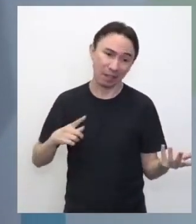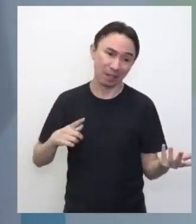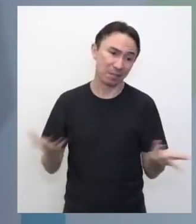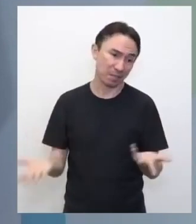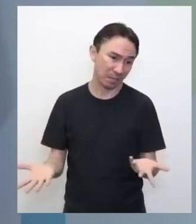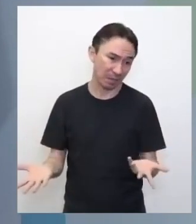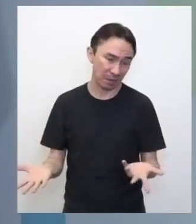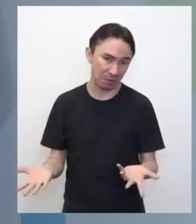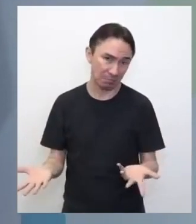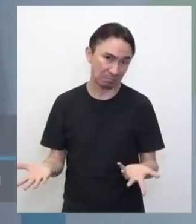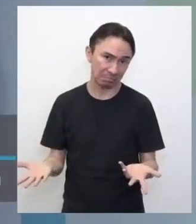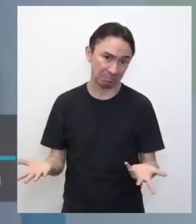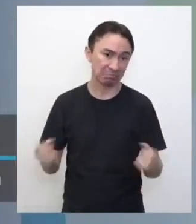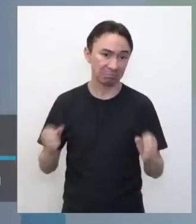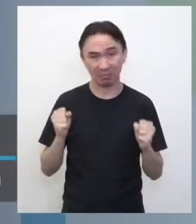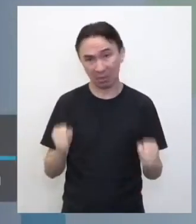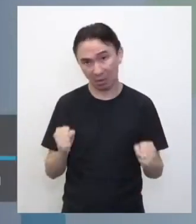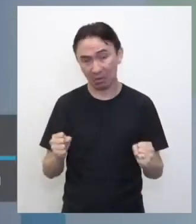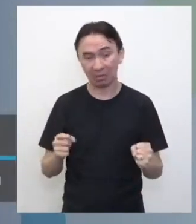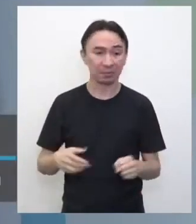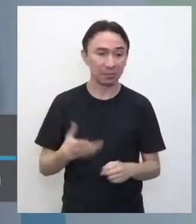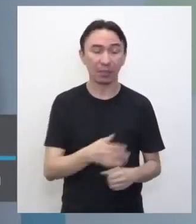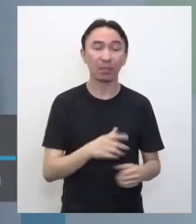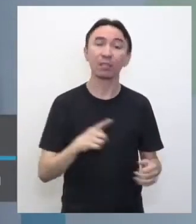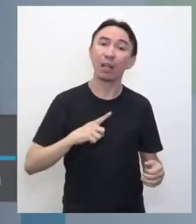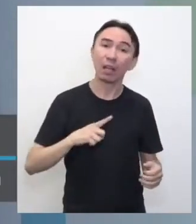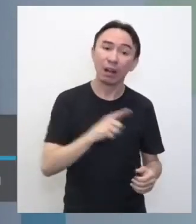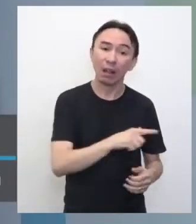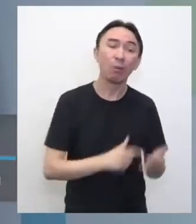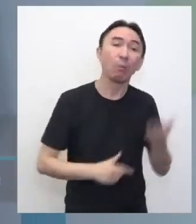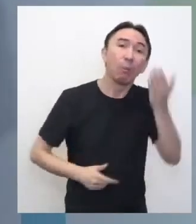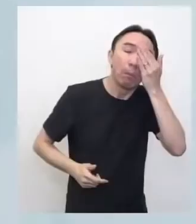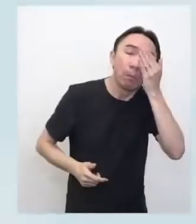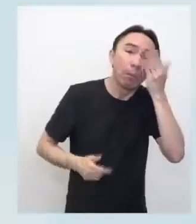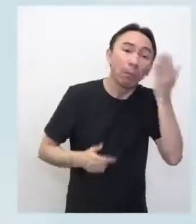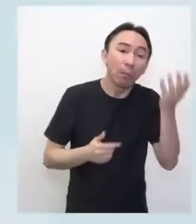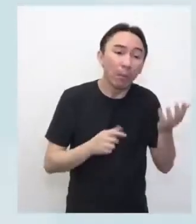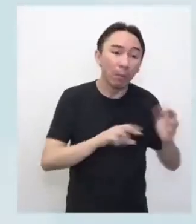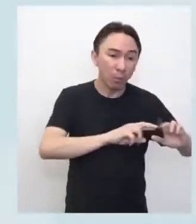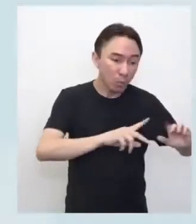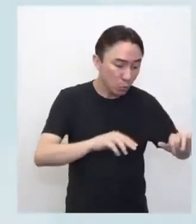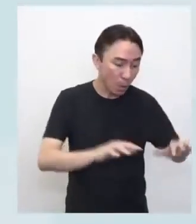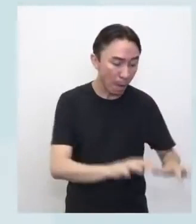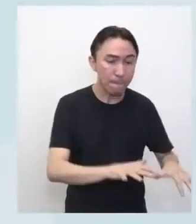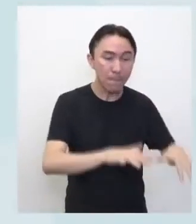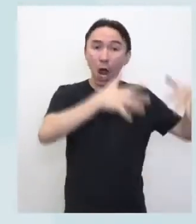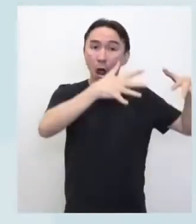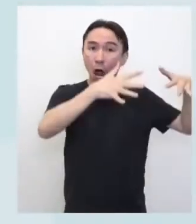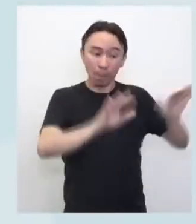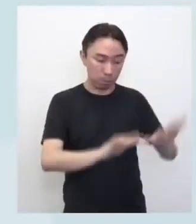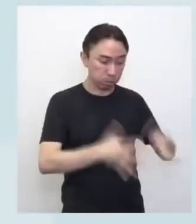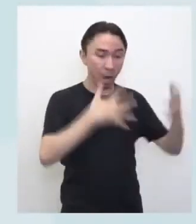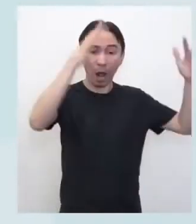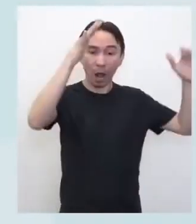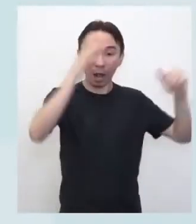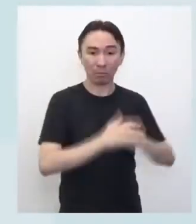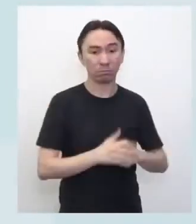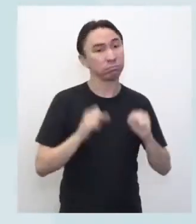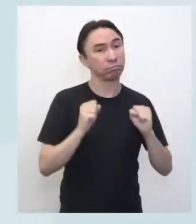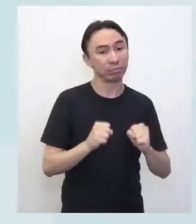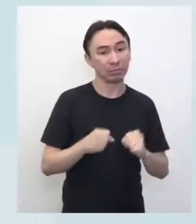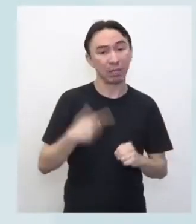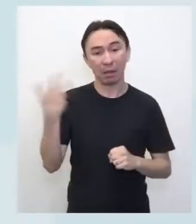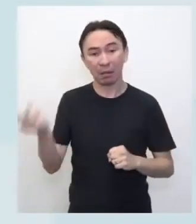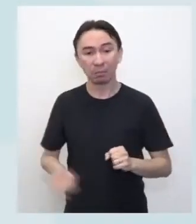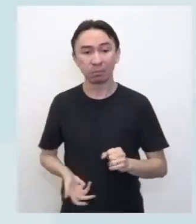né, um lado com ouro, né, com um tesouro, e temos aqui uma caravela. Podemos interpretar, olha só, talvez sejam os portugueses aportando aqui,